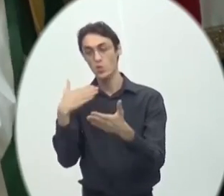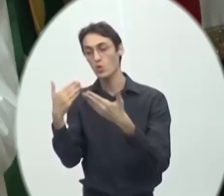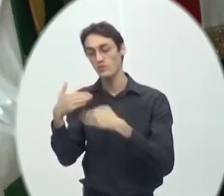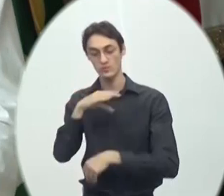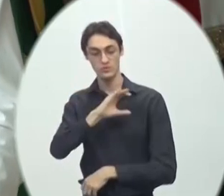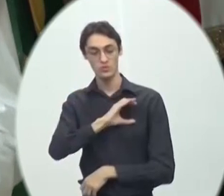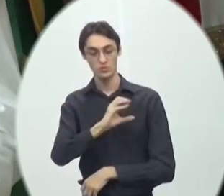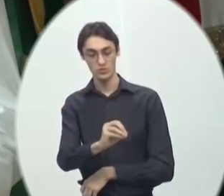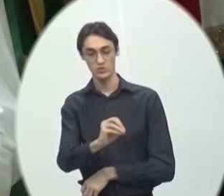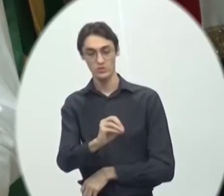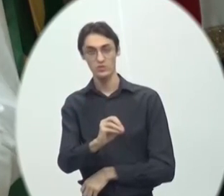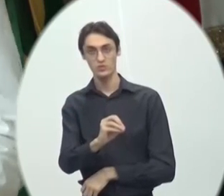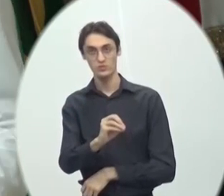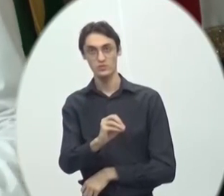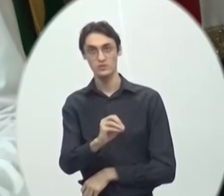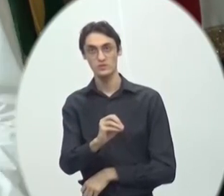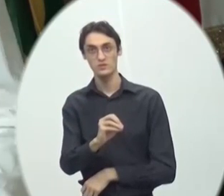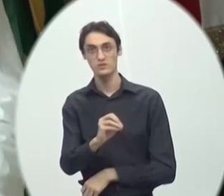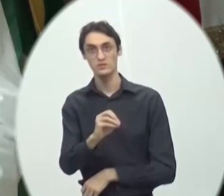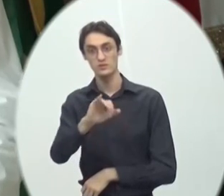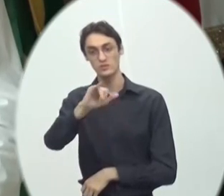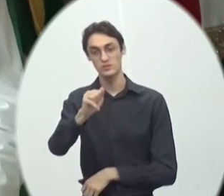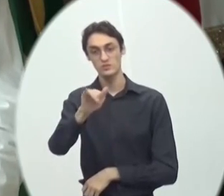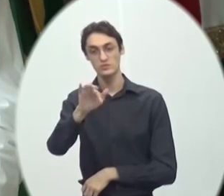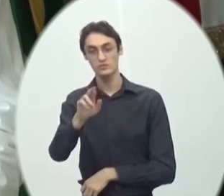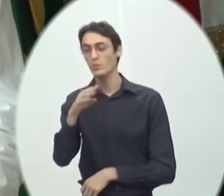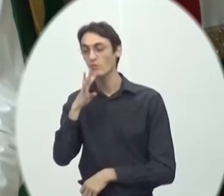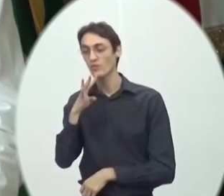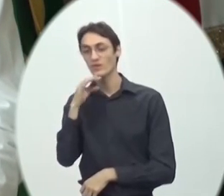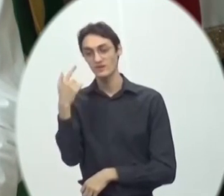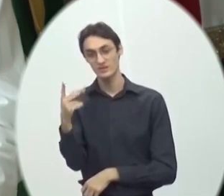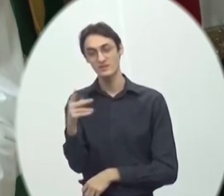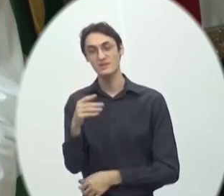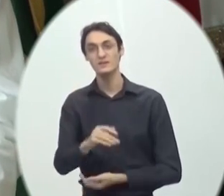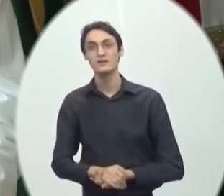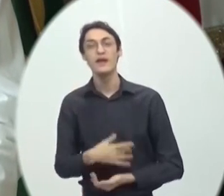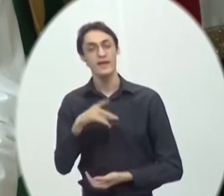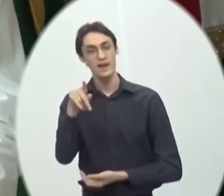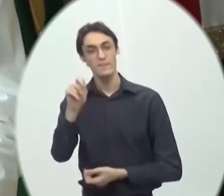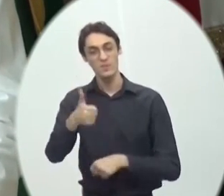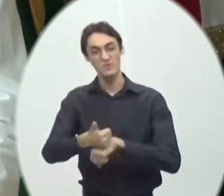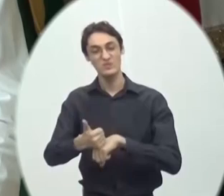Dr. Schalto Schneider. Dr. Jair, conhece bem? Dr. Schalto, advogado.